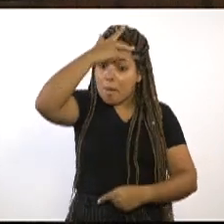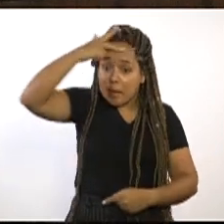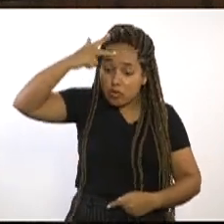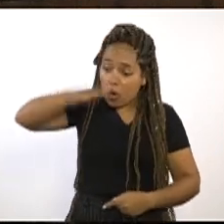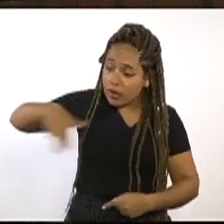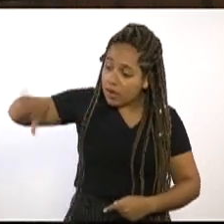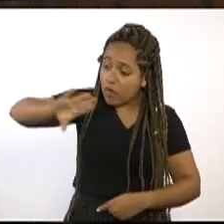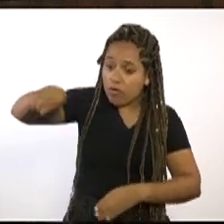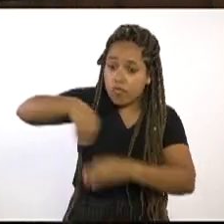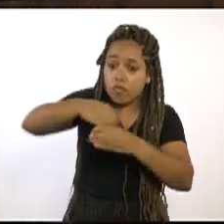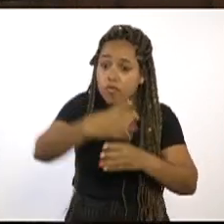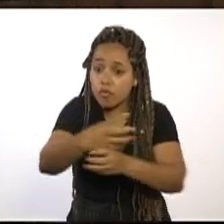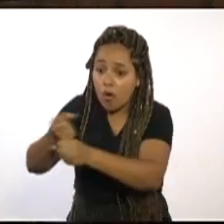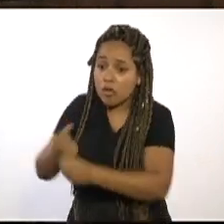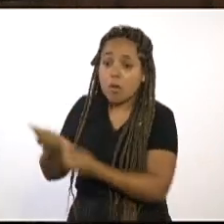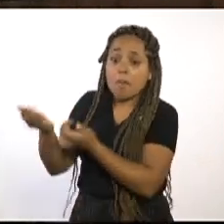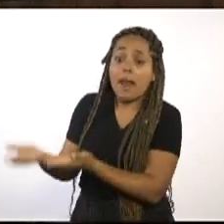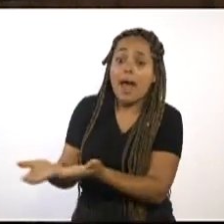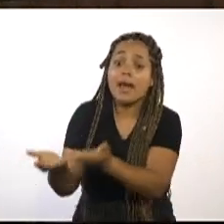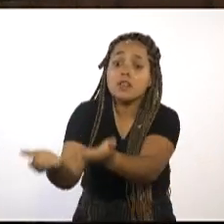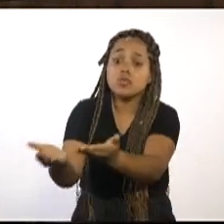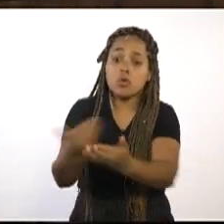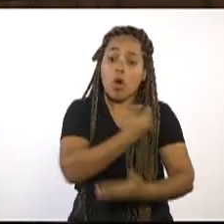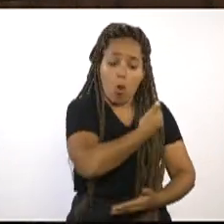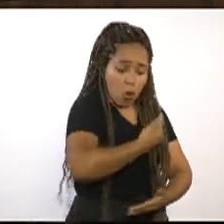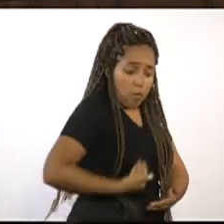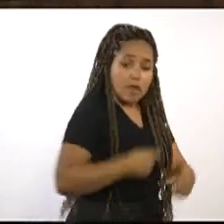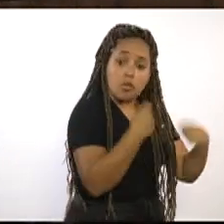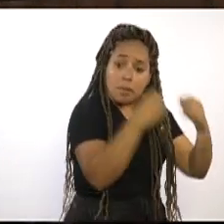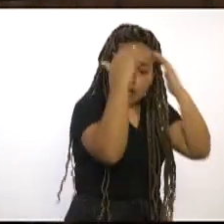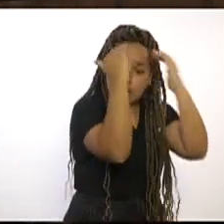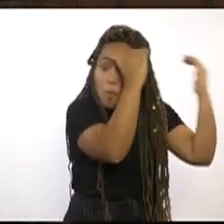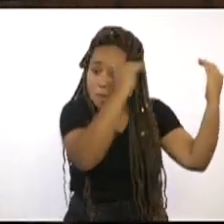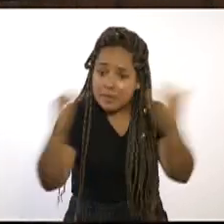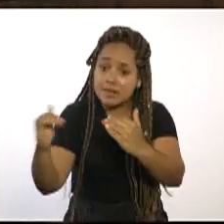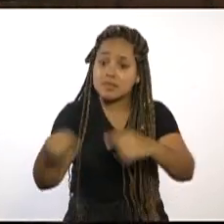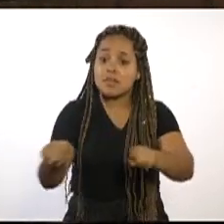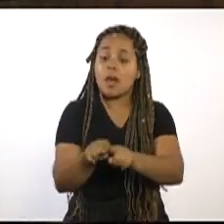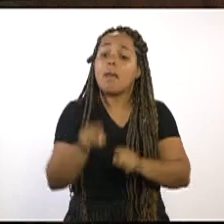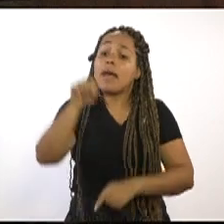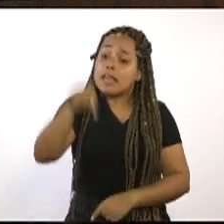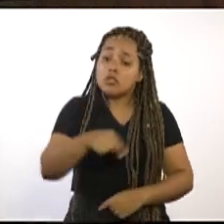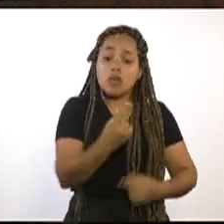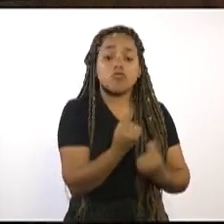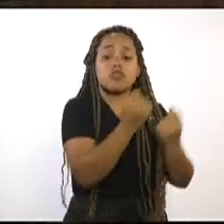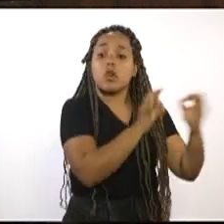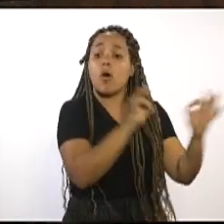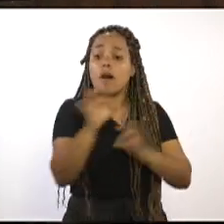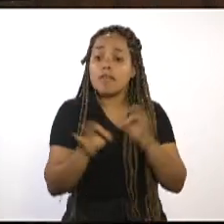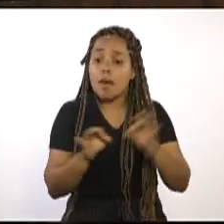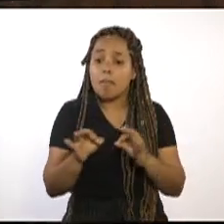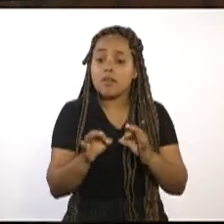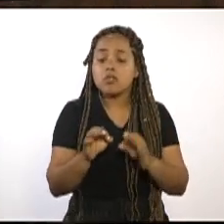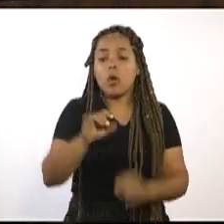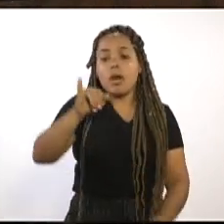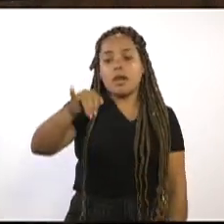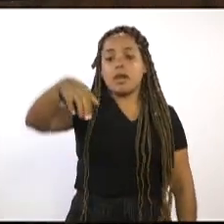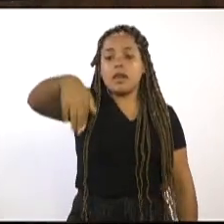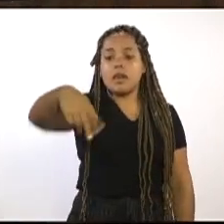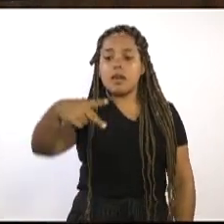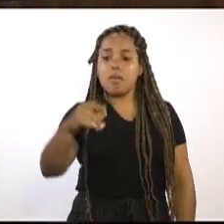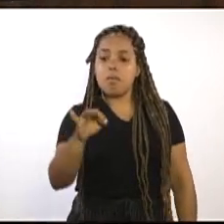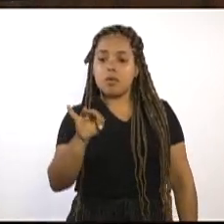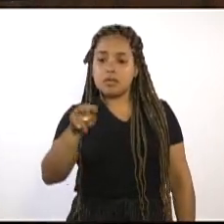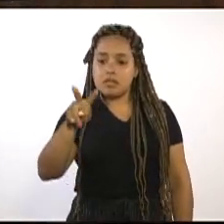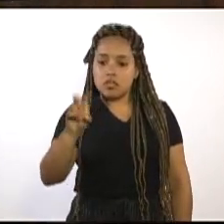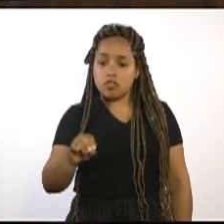e o governo precisa cumprir. Isso é o orçamento impositivo. E mais, todo esse trabalho tem que ser feito com um